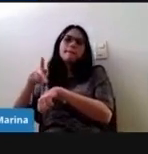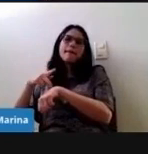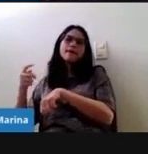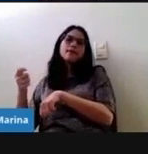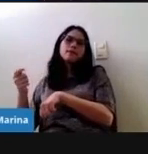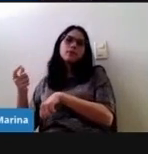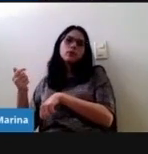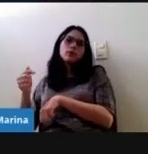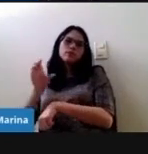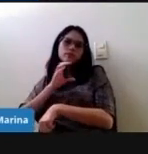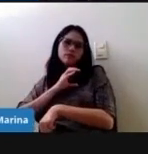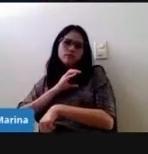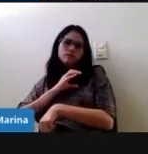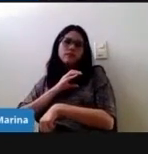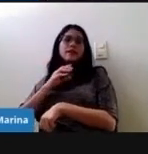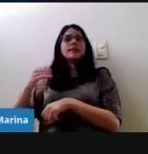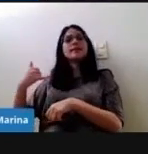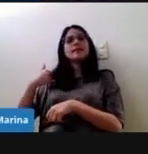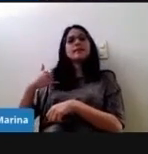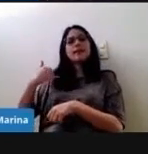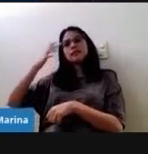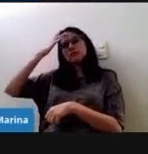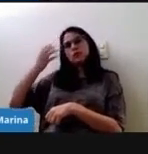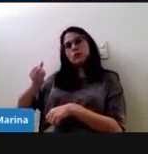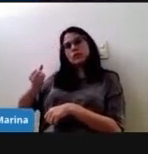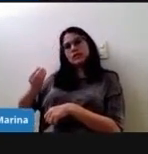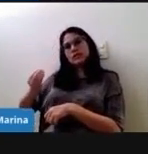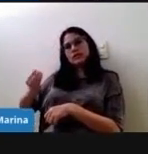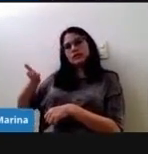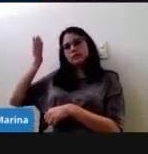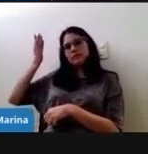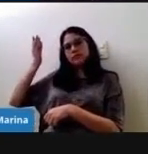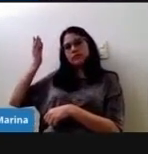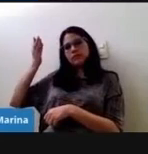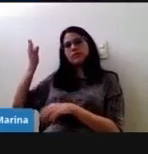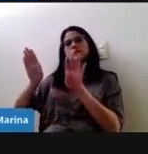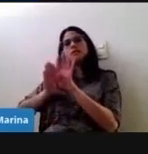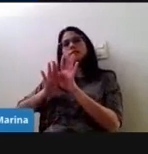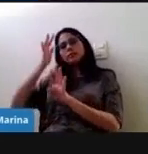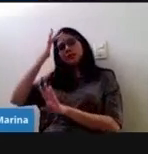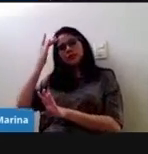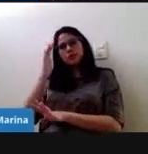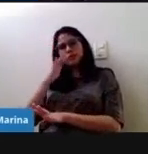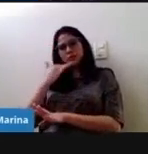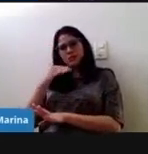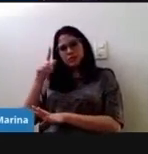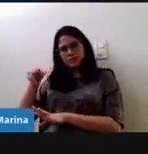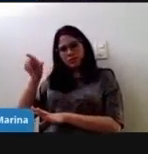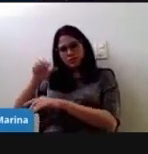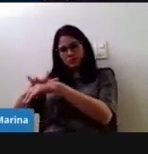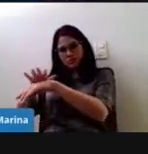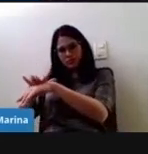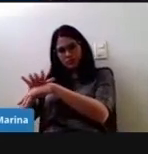idade superiores a 60 anos, tá? E a maioria dos óbitos por doenças crônicas não transmissíveis